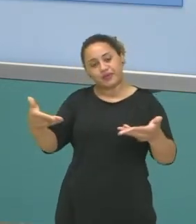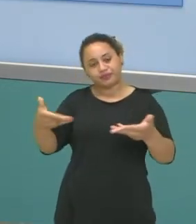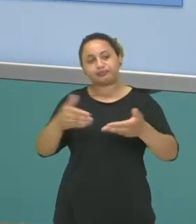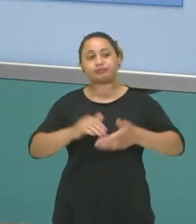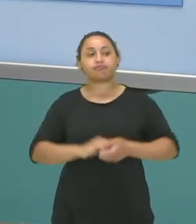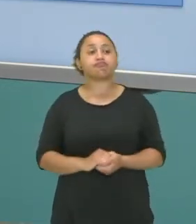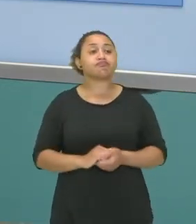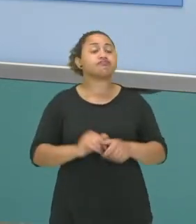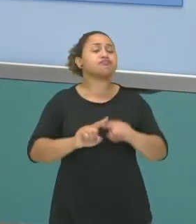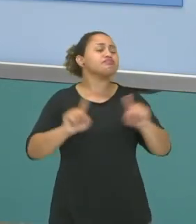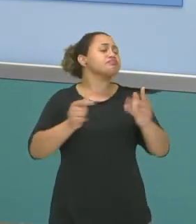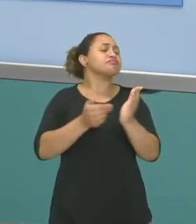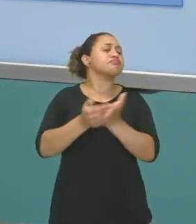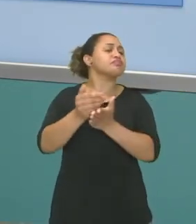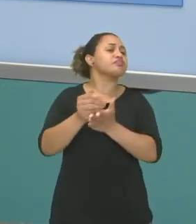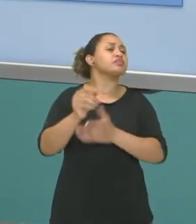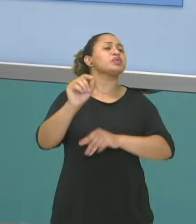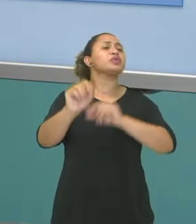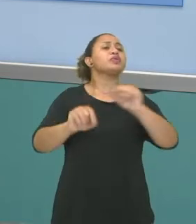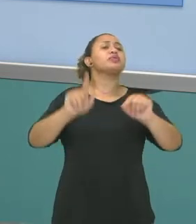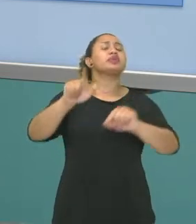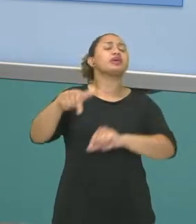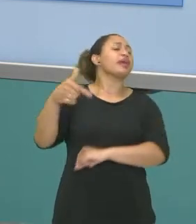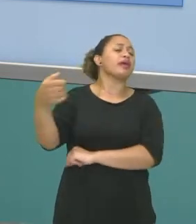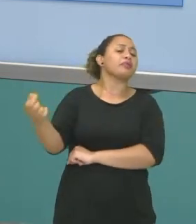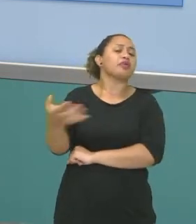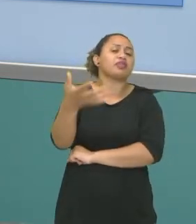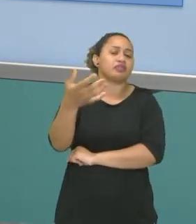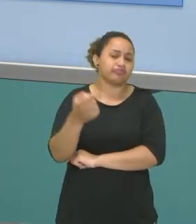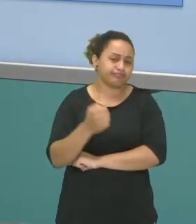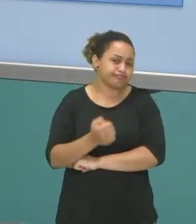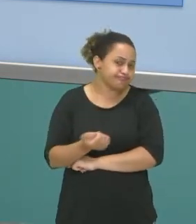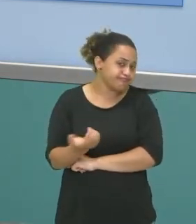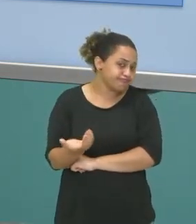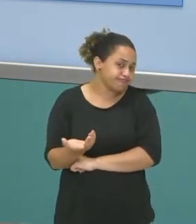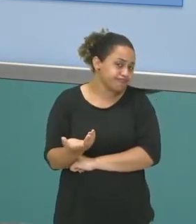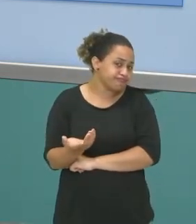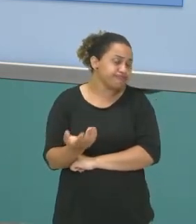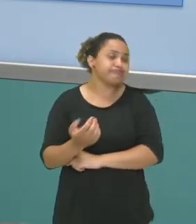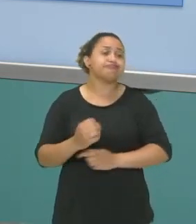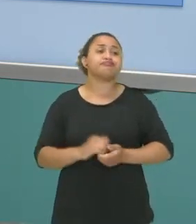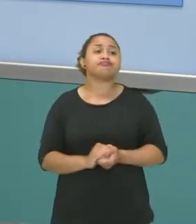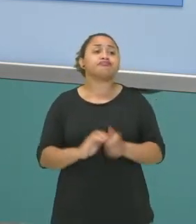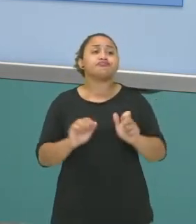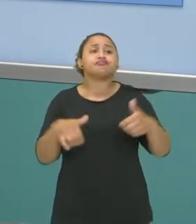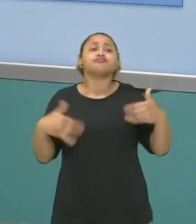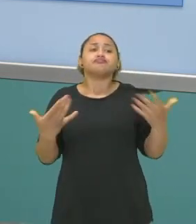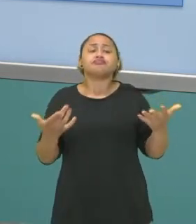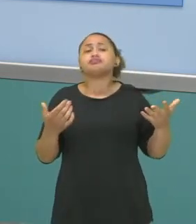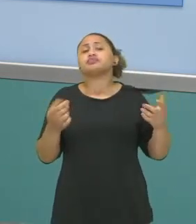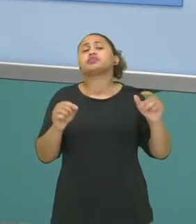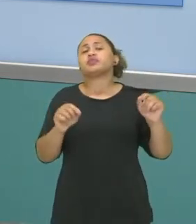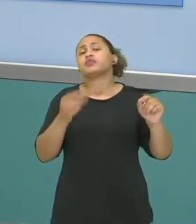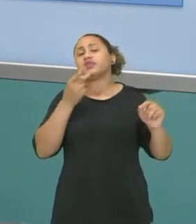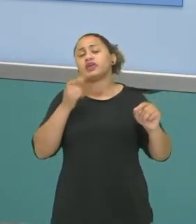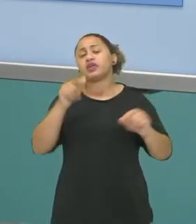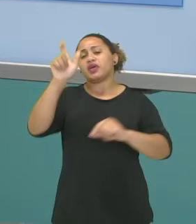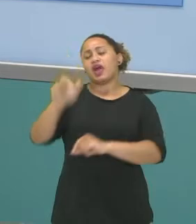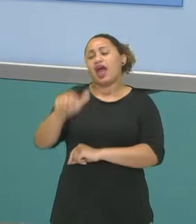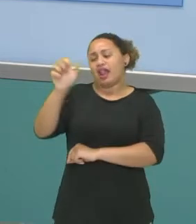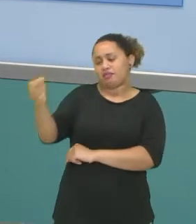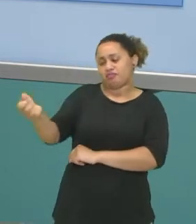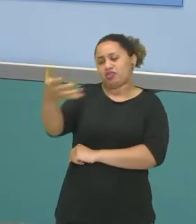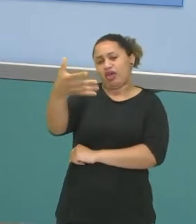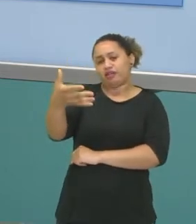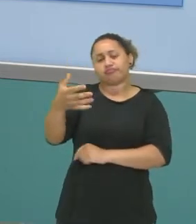Mas para início de conversa, o que é ser moderno? Quando nós falamos que alguém é moderno, o que a gente quer